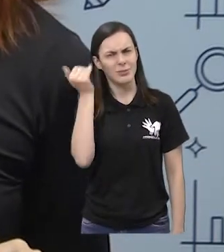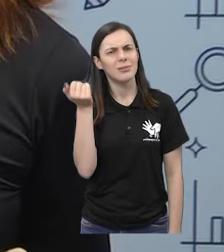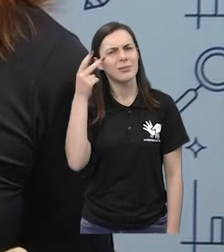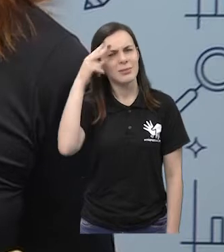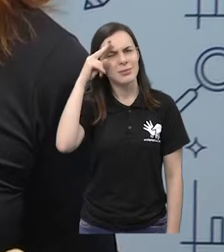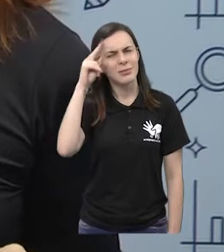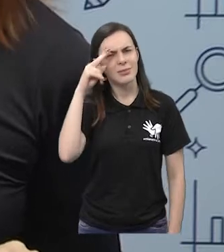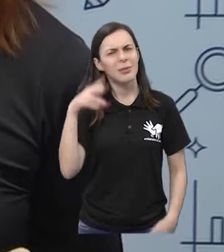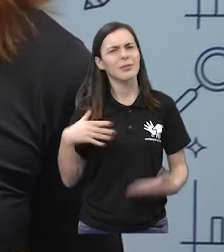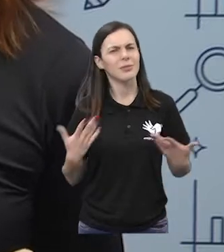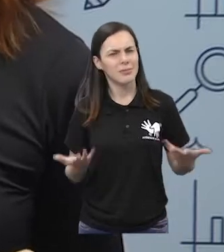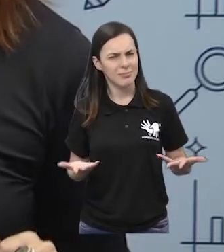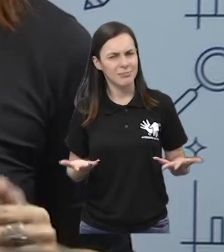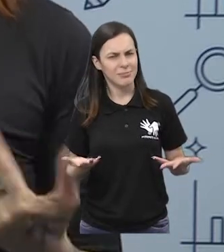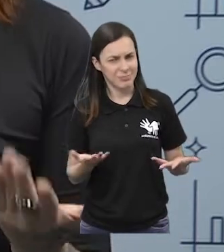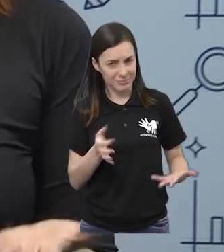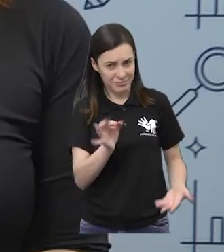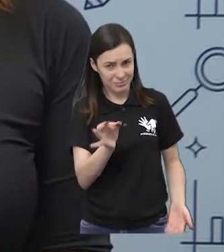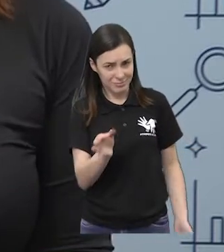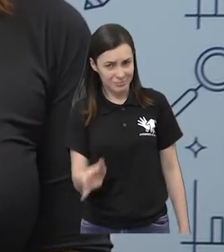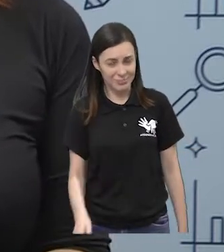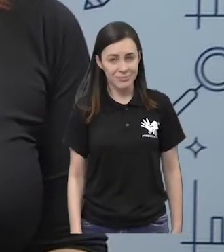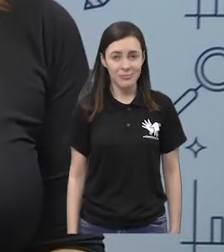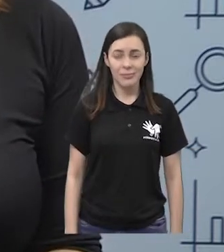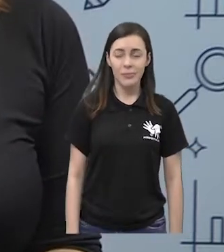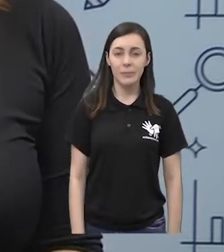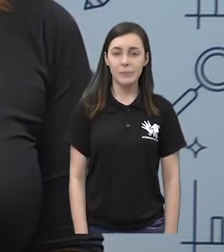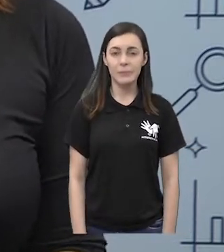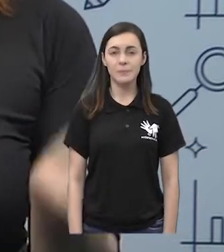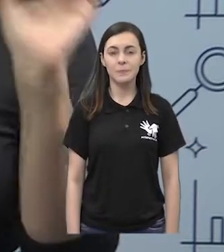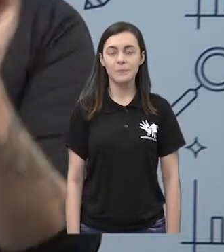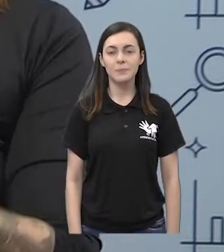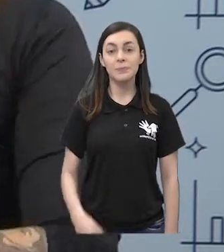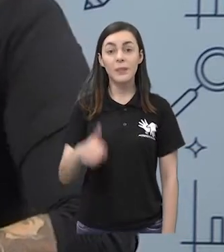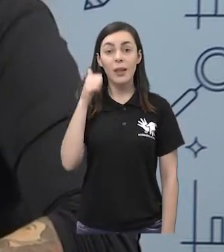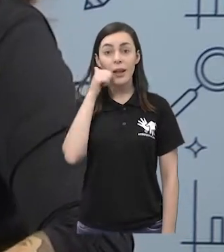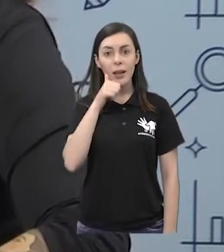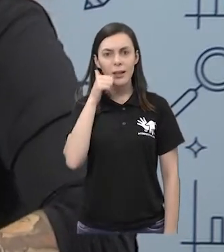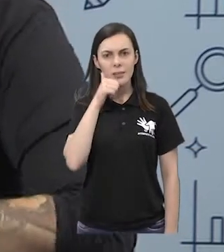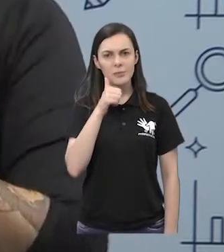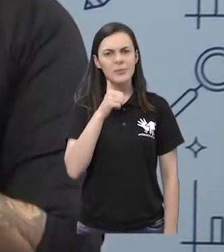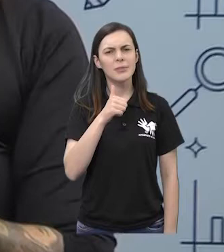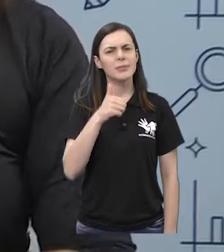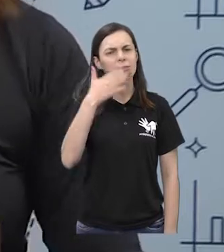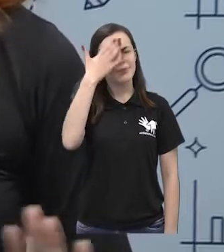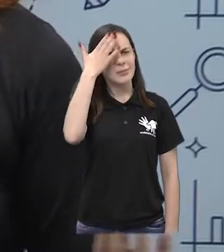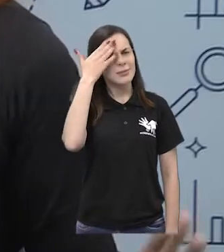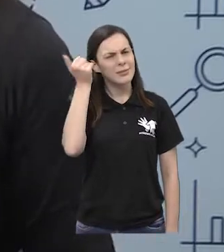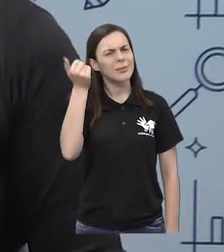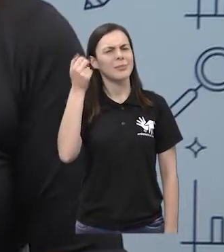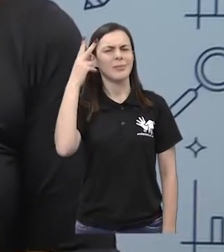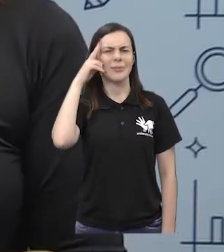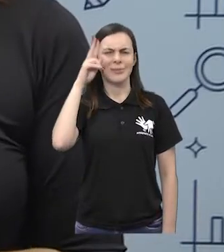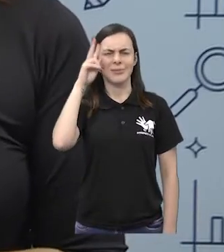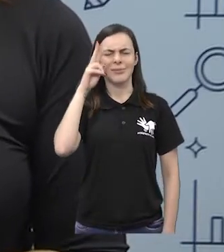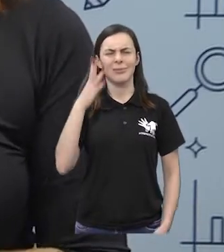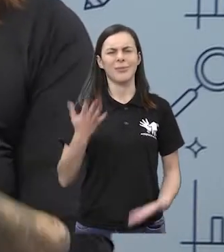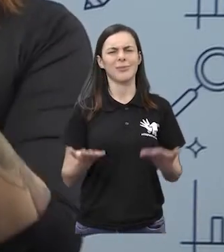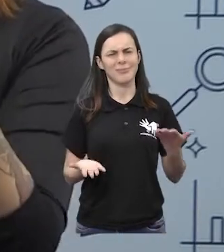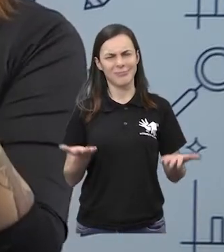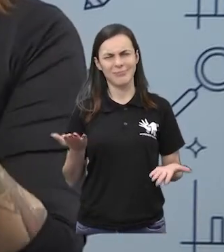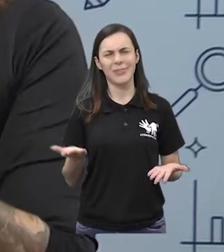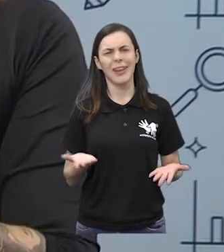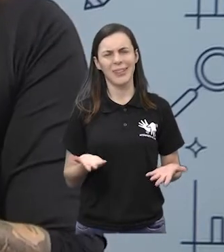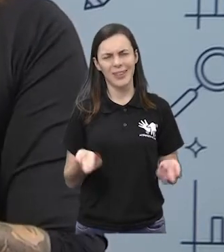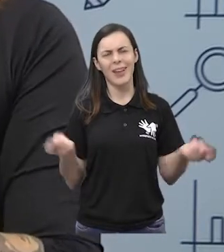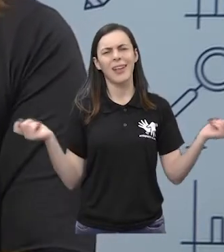ter identificado a história de que estávamos falando certo aquelas meninas sabiam muito bem qual era a história